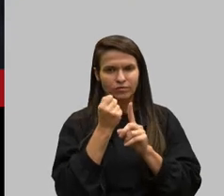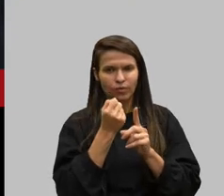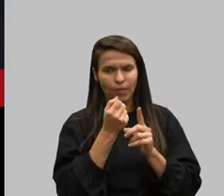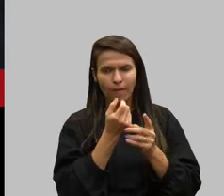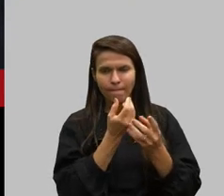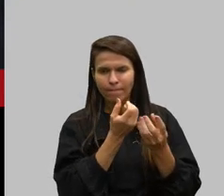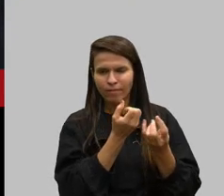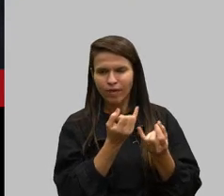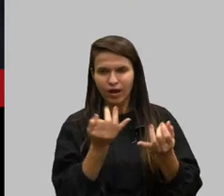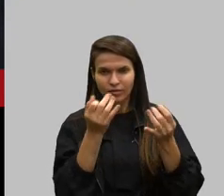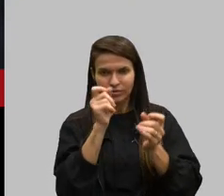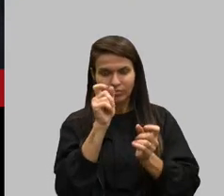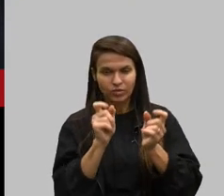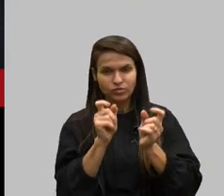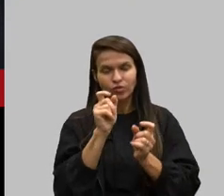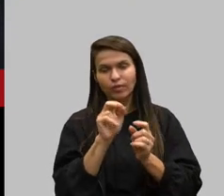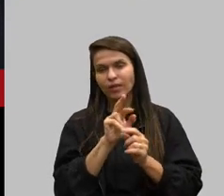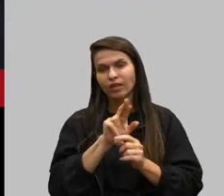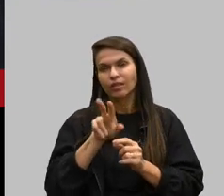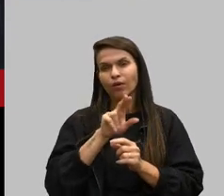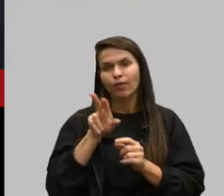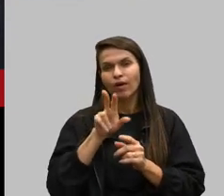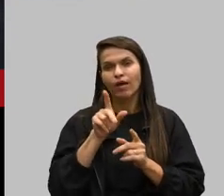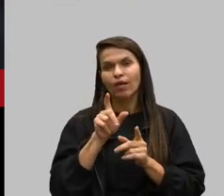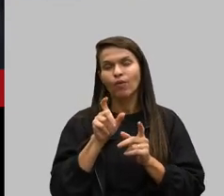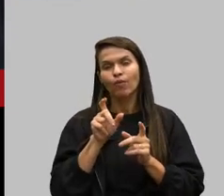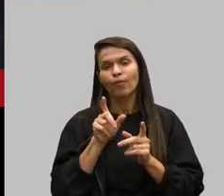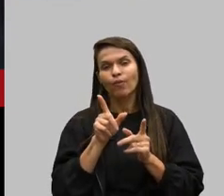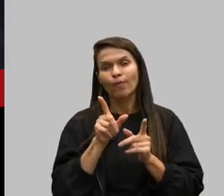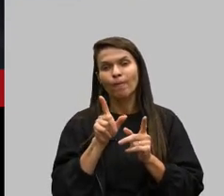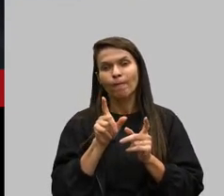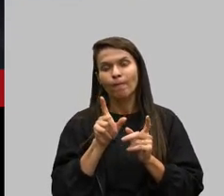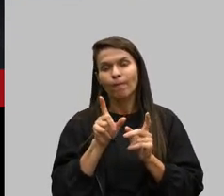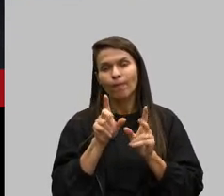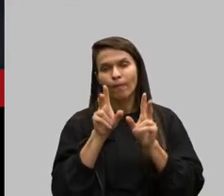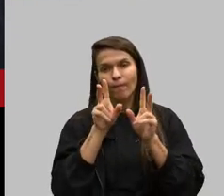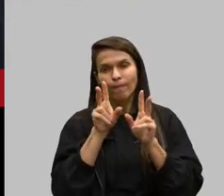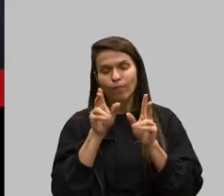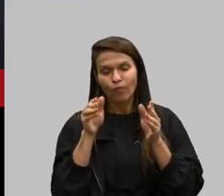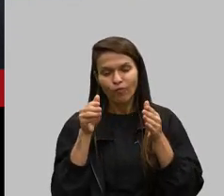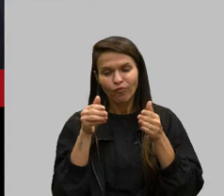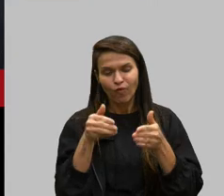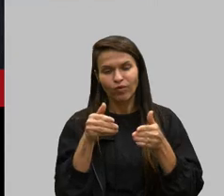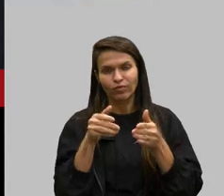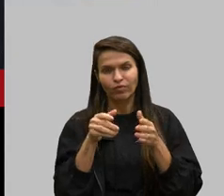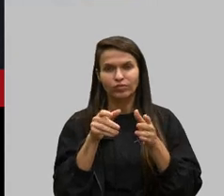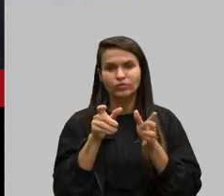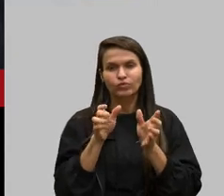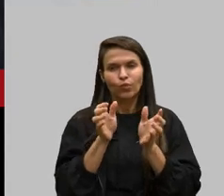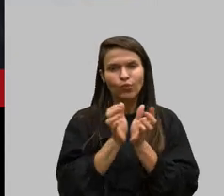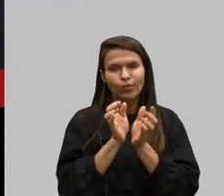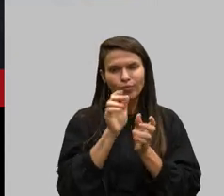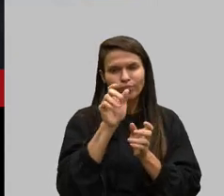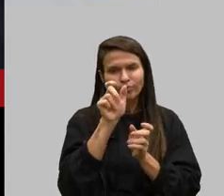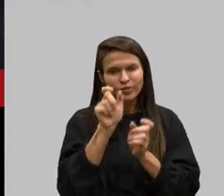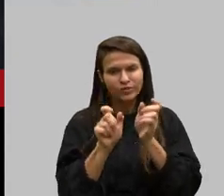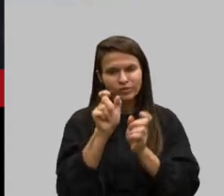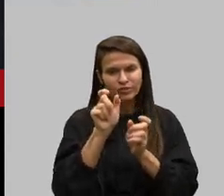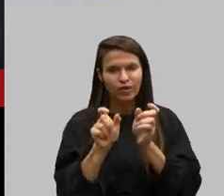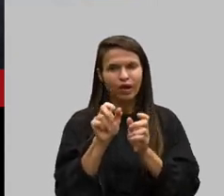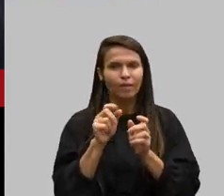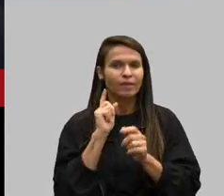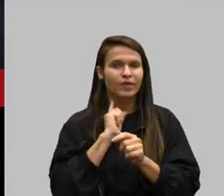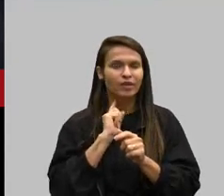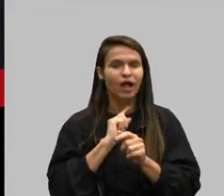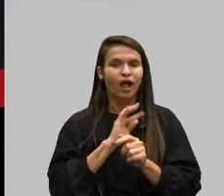eh não não é um tema de relevância para uma parte da população mineira então às vezes as técnicas são diferentes mesmo